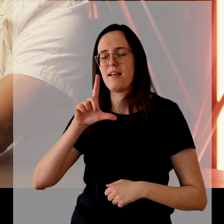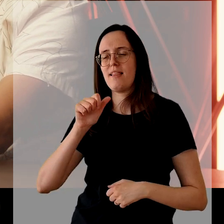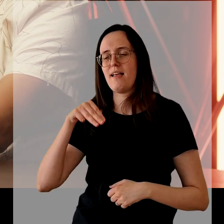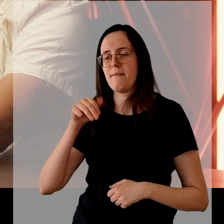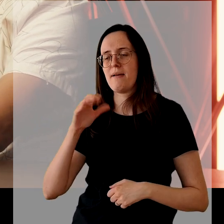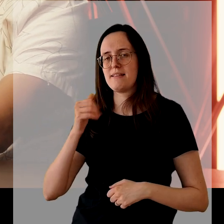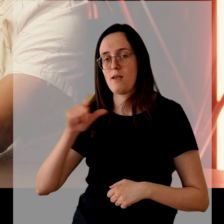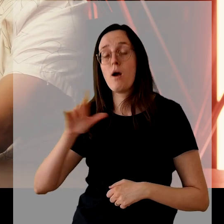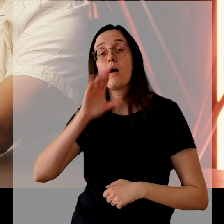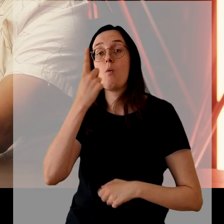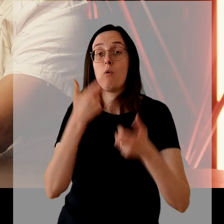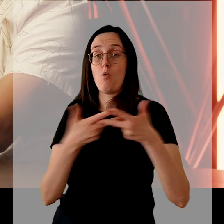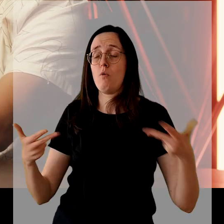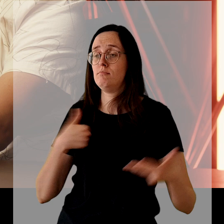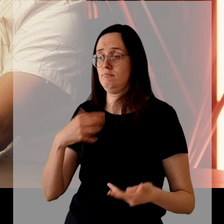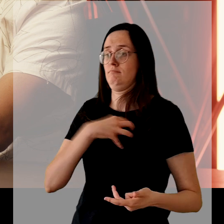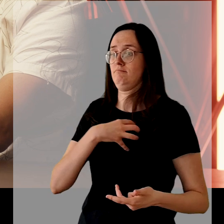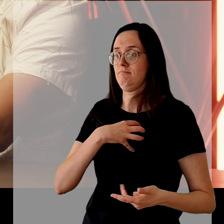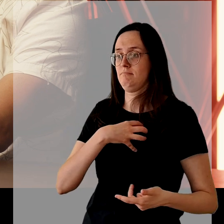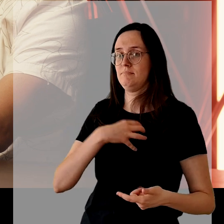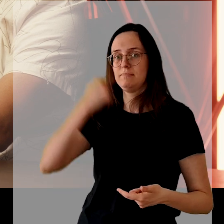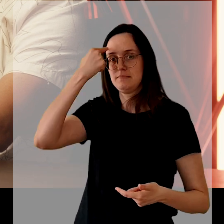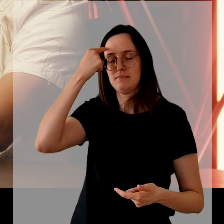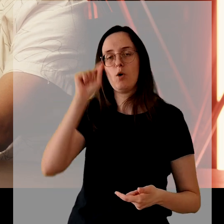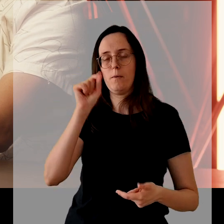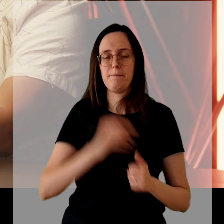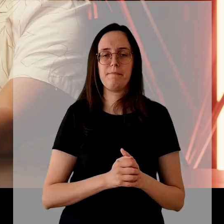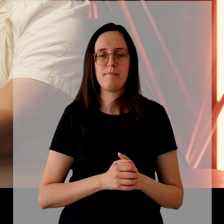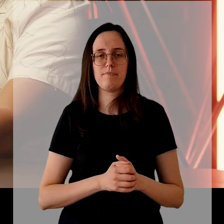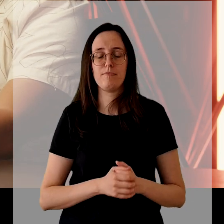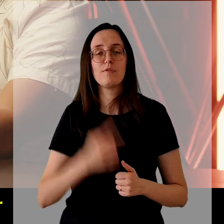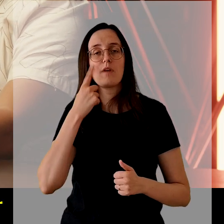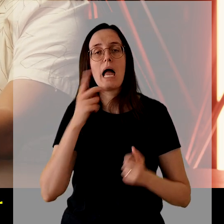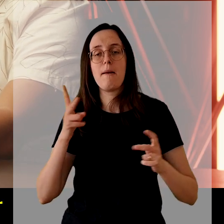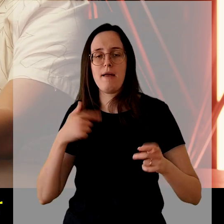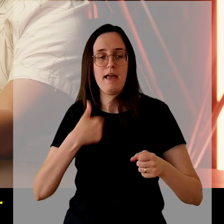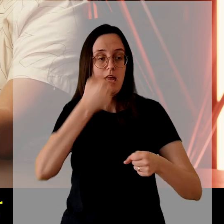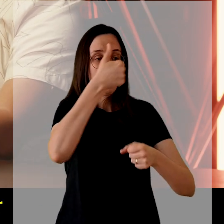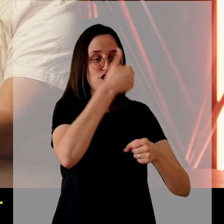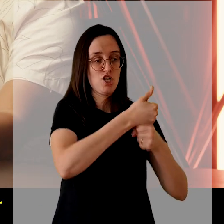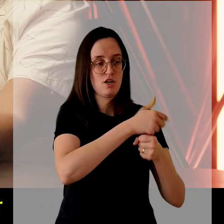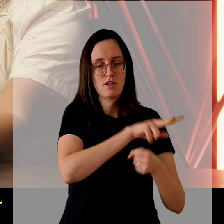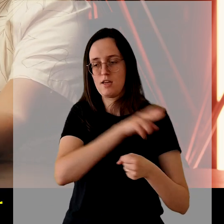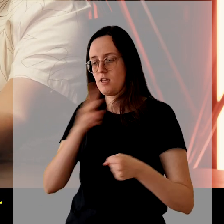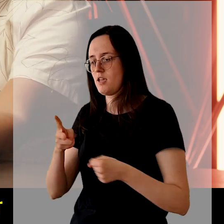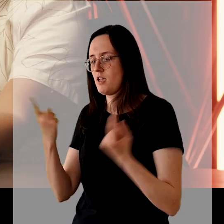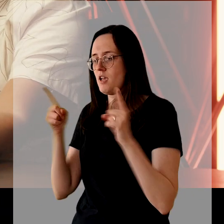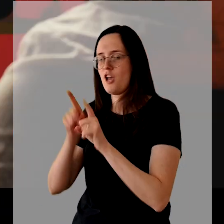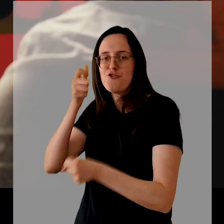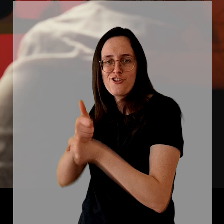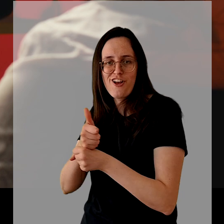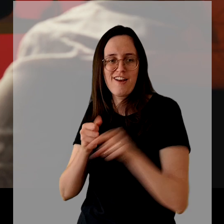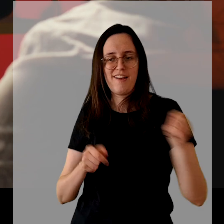impactou muito o contracapa no jeito de pensar o Latiantia. Primeiro, o diretor era o co-diretor